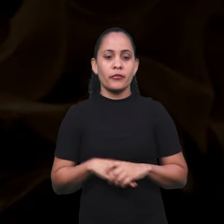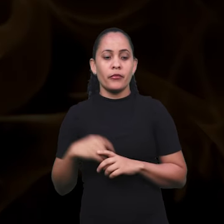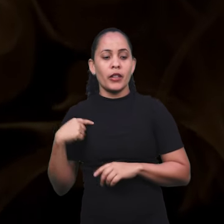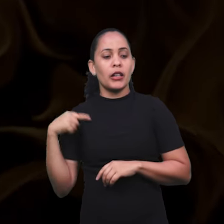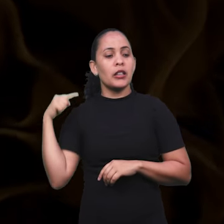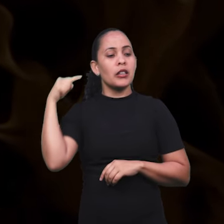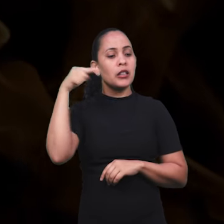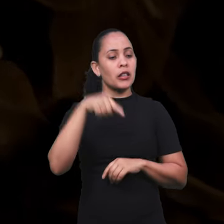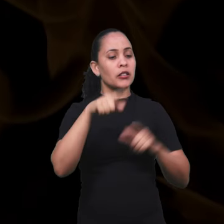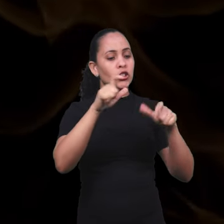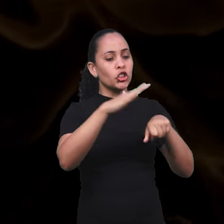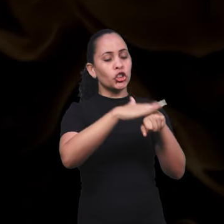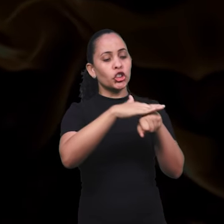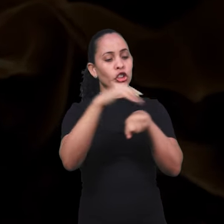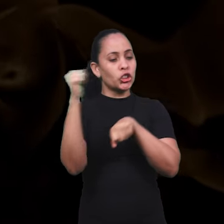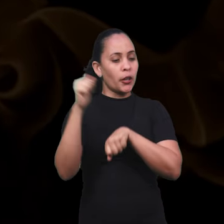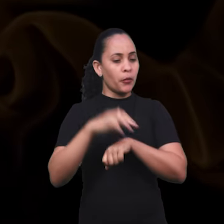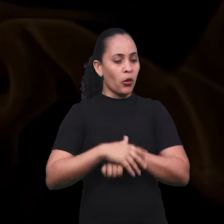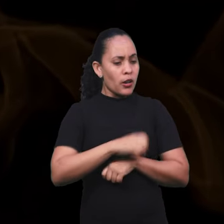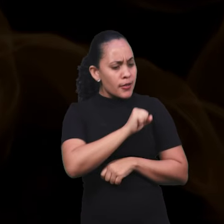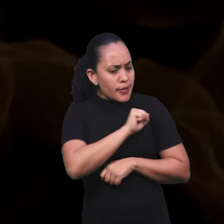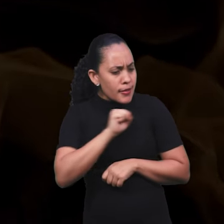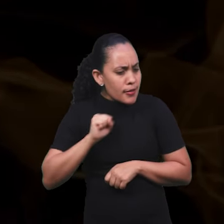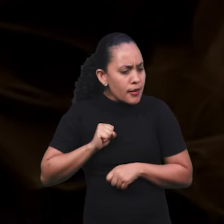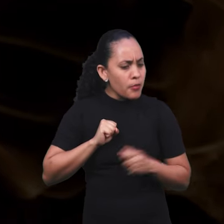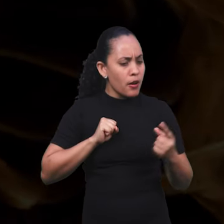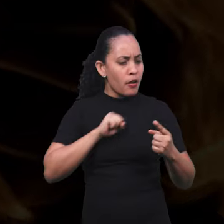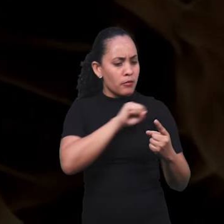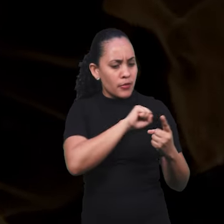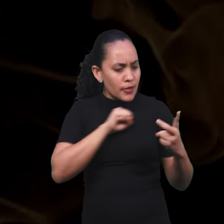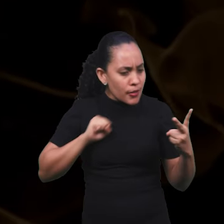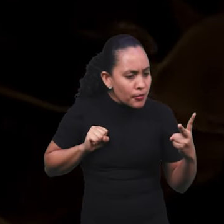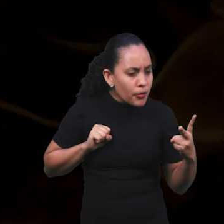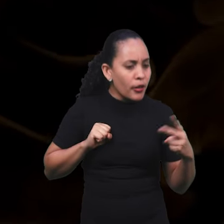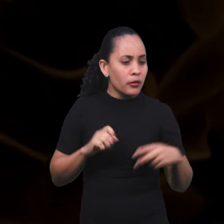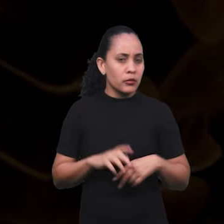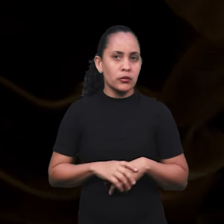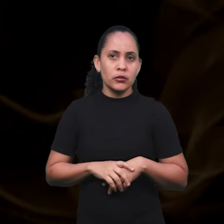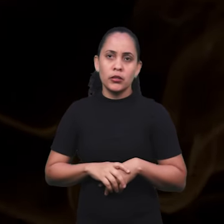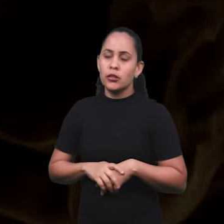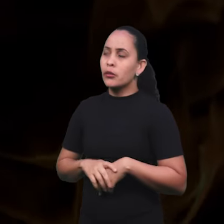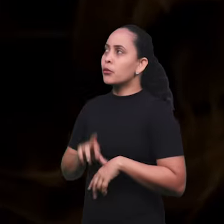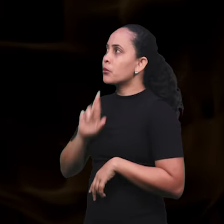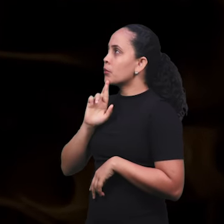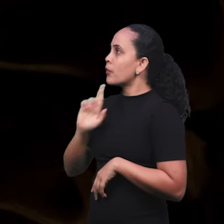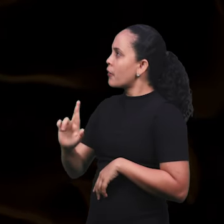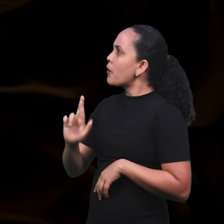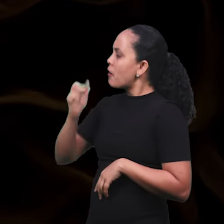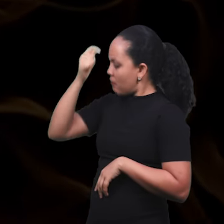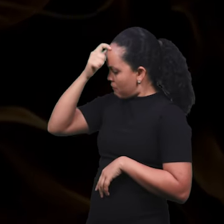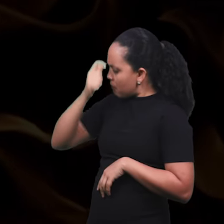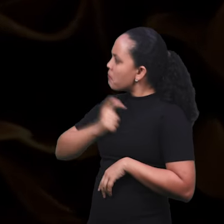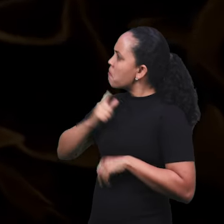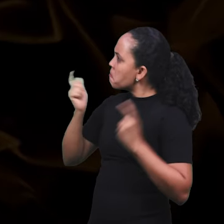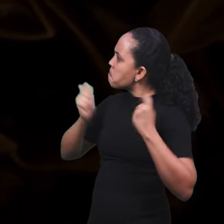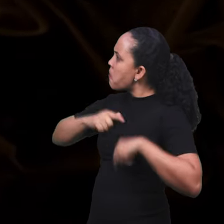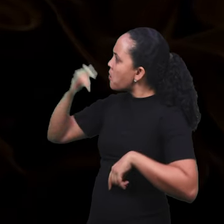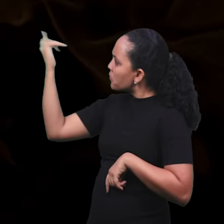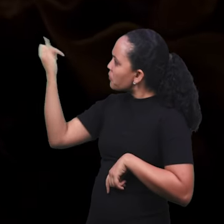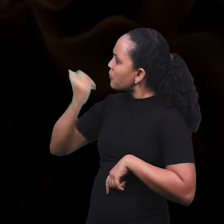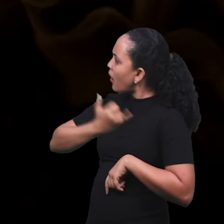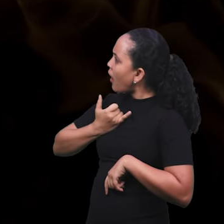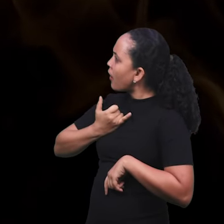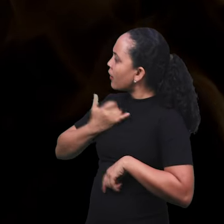ali esteve e chamou como das outras vezes, Samuel, Samuel. E disse Samuel, fala porque o teu servo ouve.